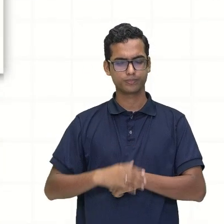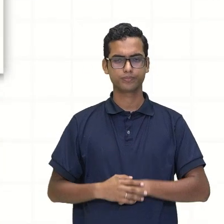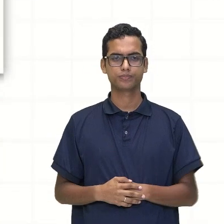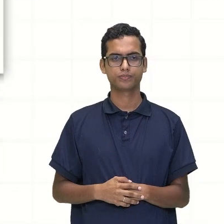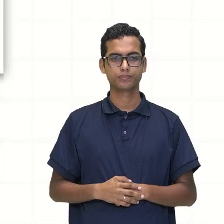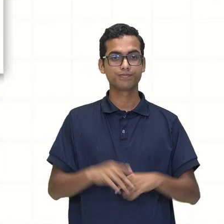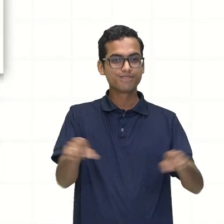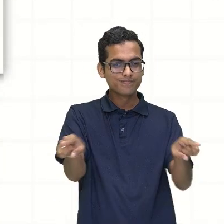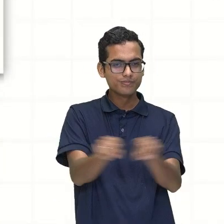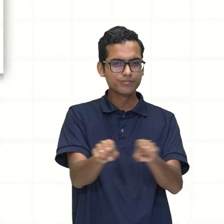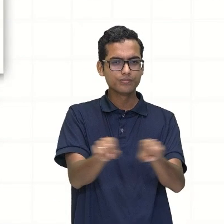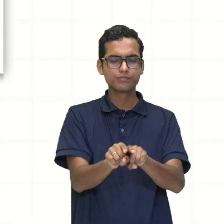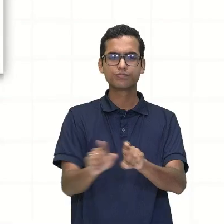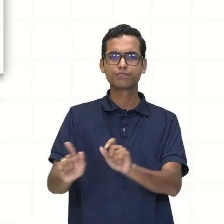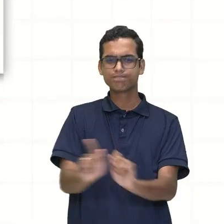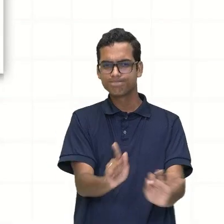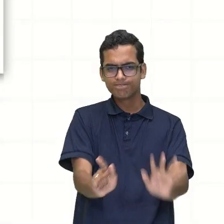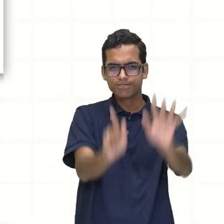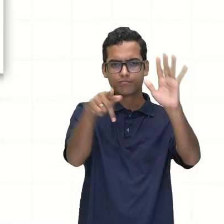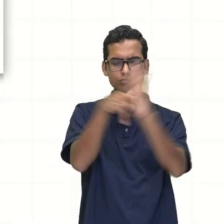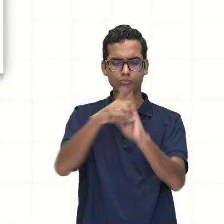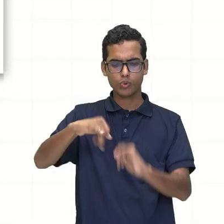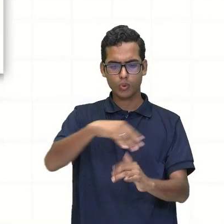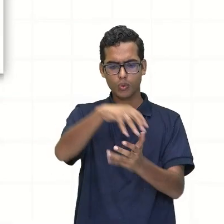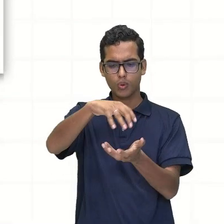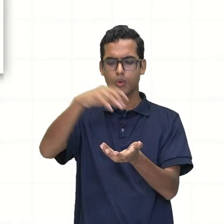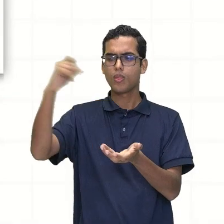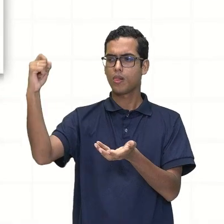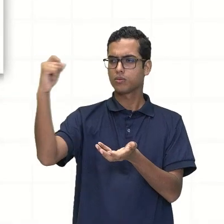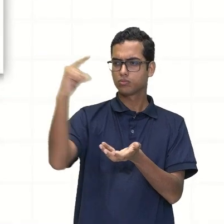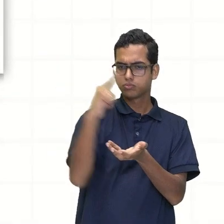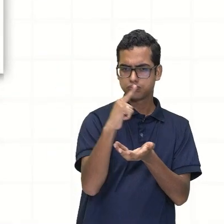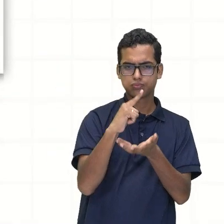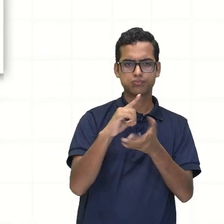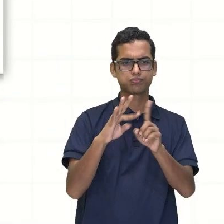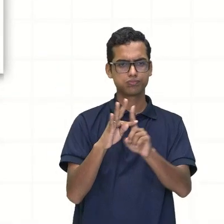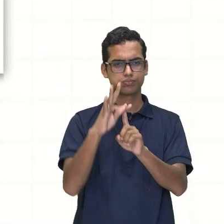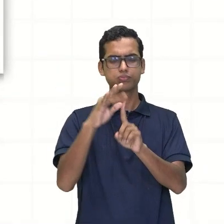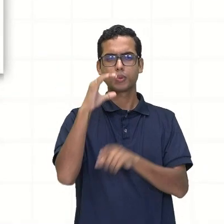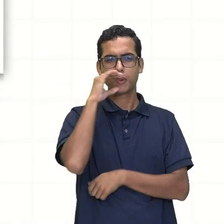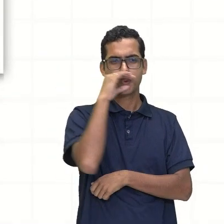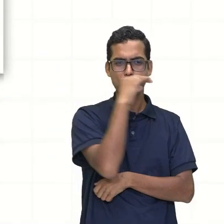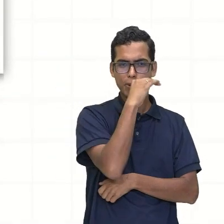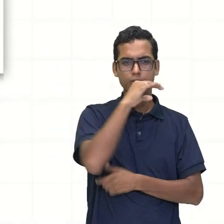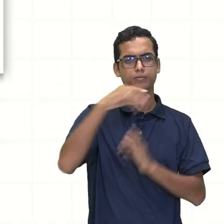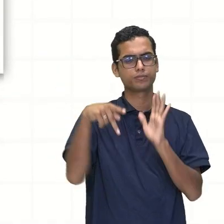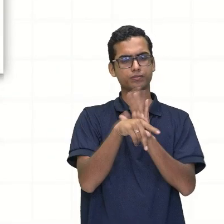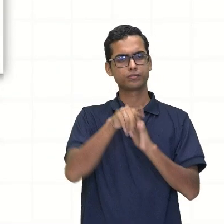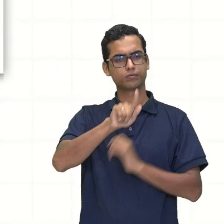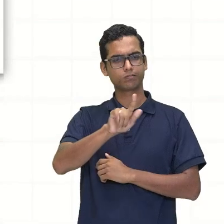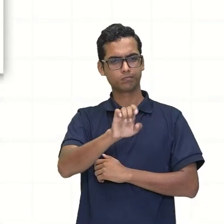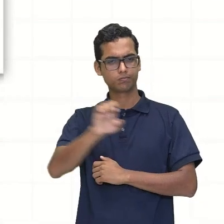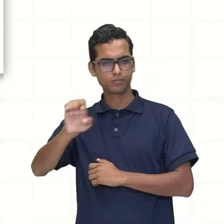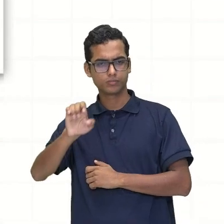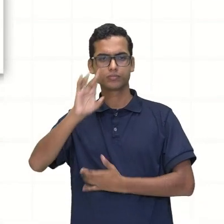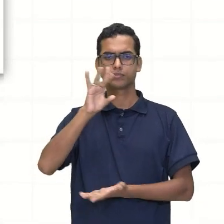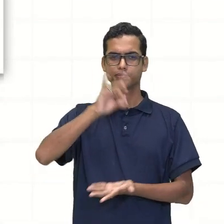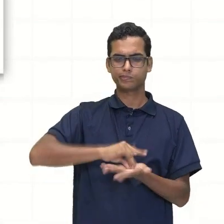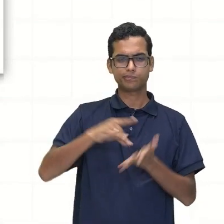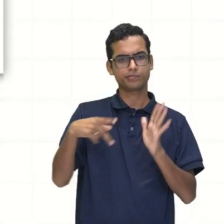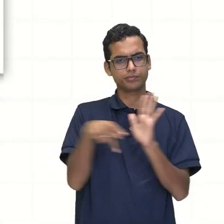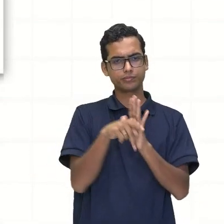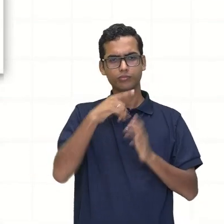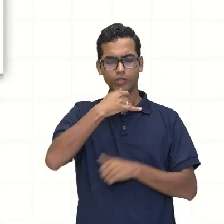efeito estufa, né? Então, nós temos diversos gases de efeito estufa, que é o GEE, por